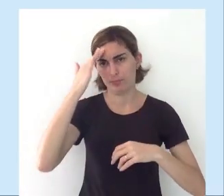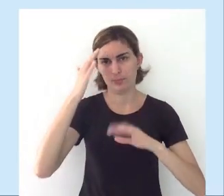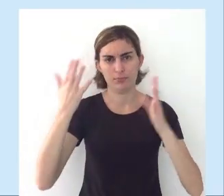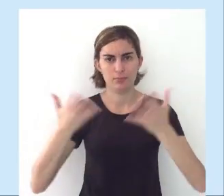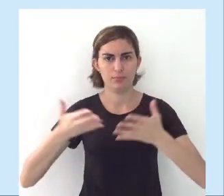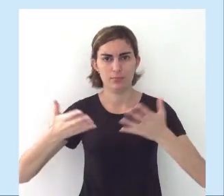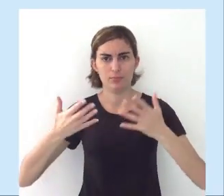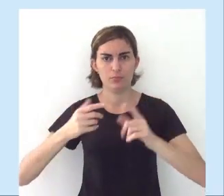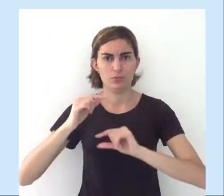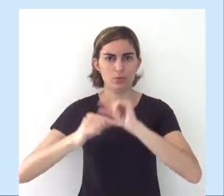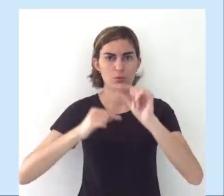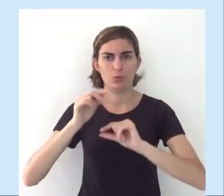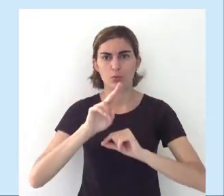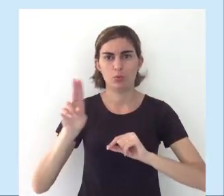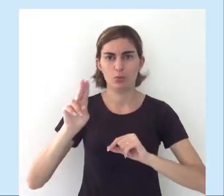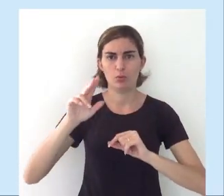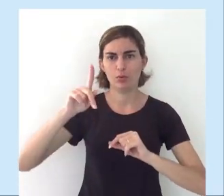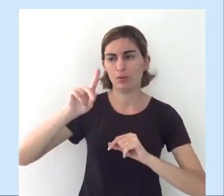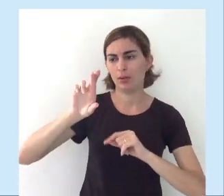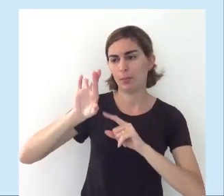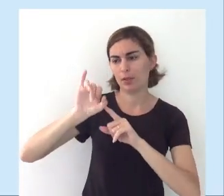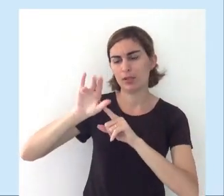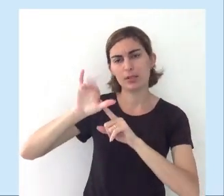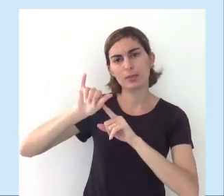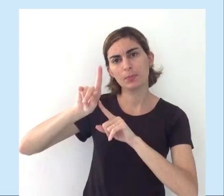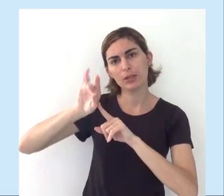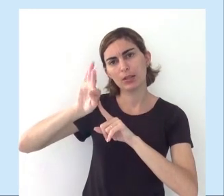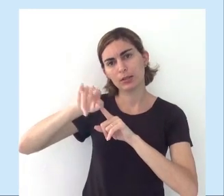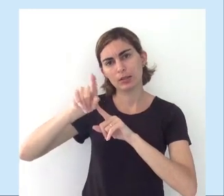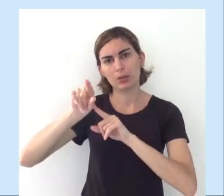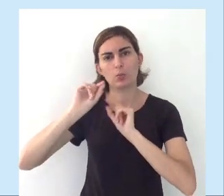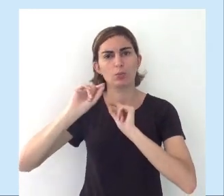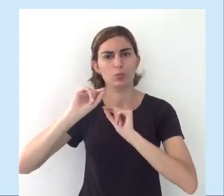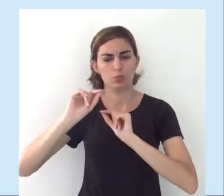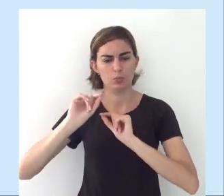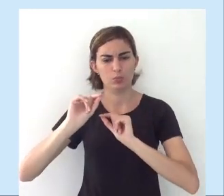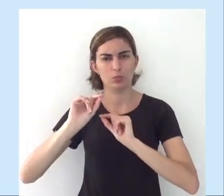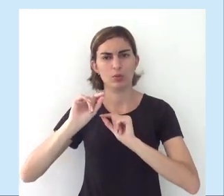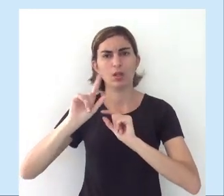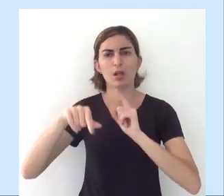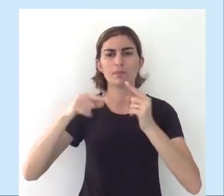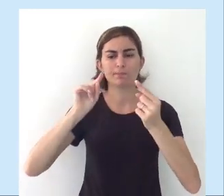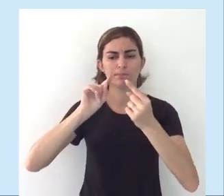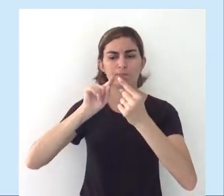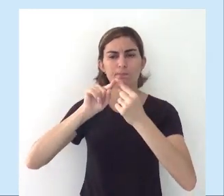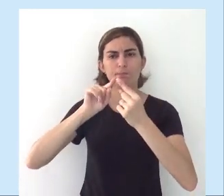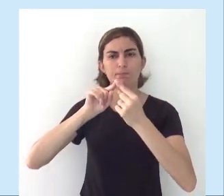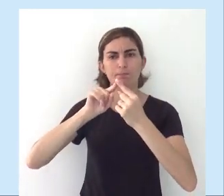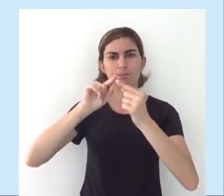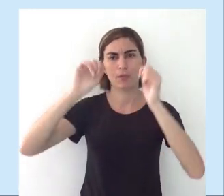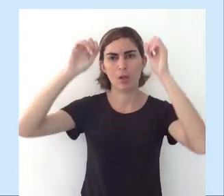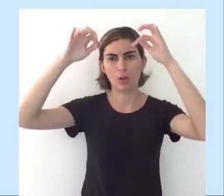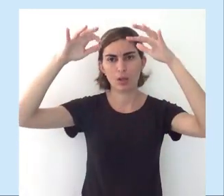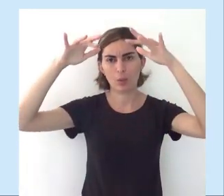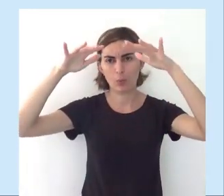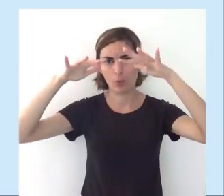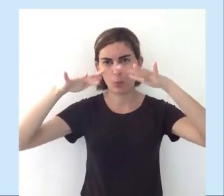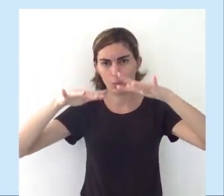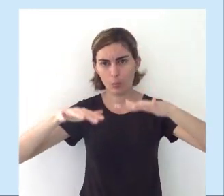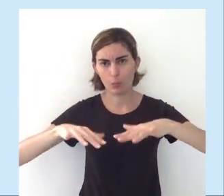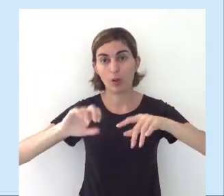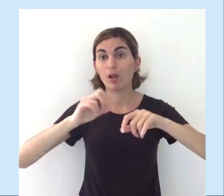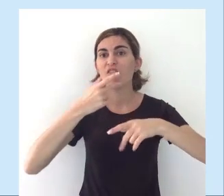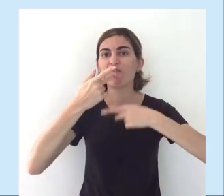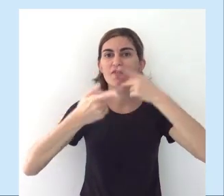vamos entender agora um pouquinho sobre uma coisa chamada de precipitação, tá? Então, precipitação está relacionado à queda,